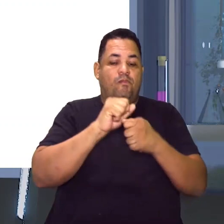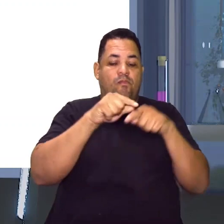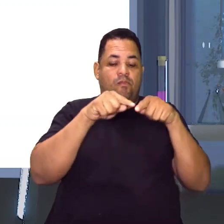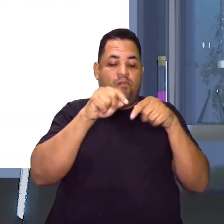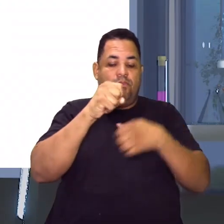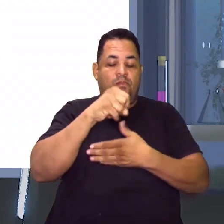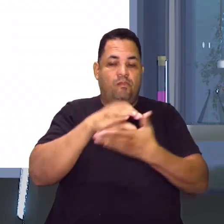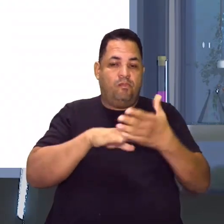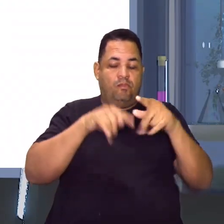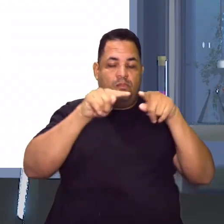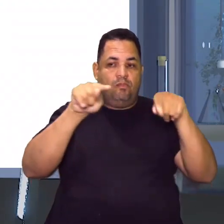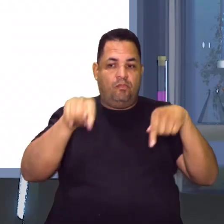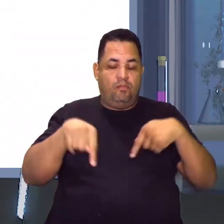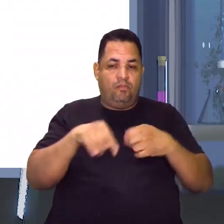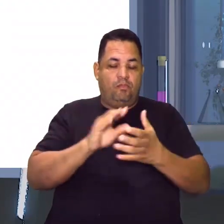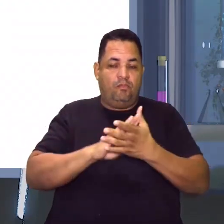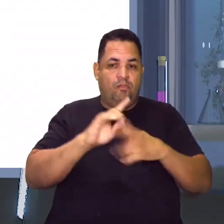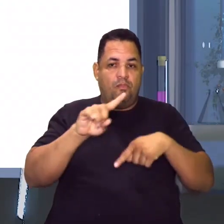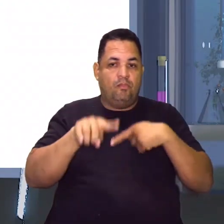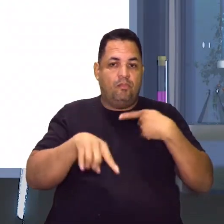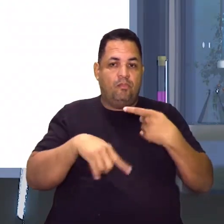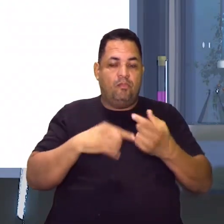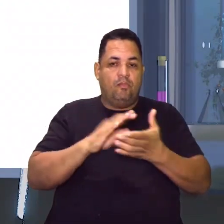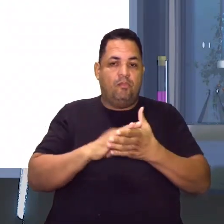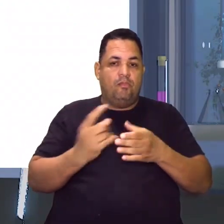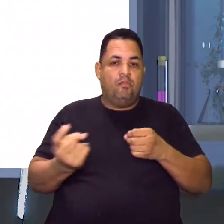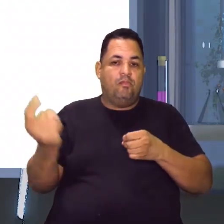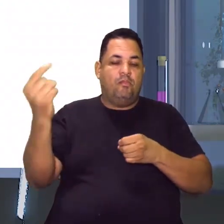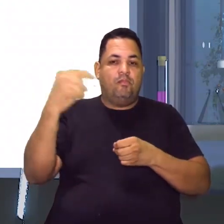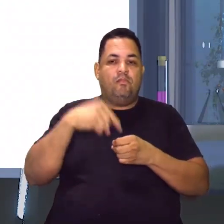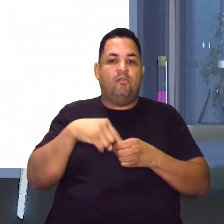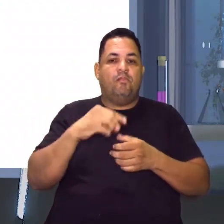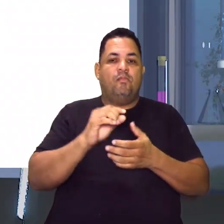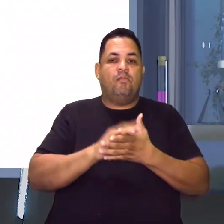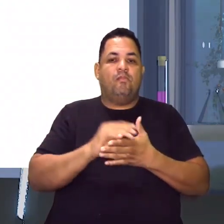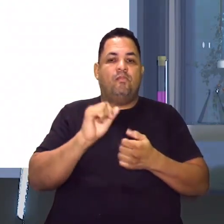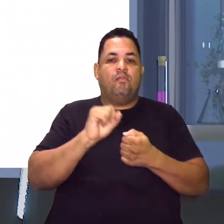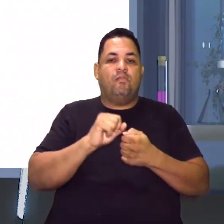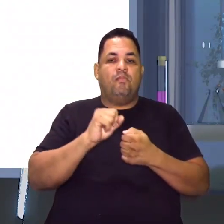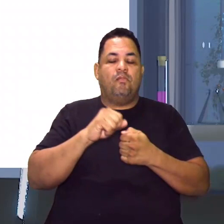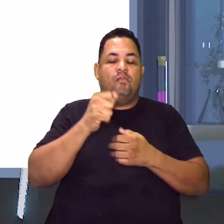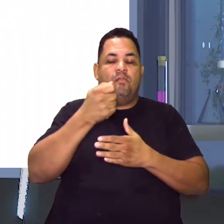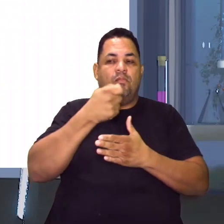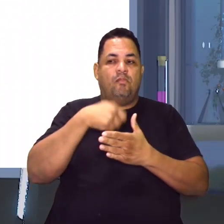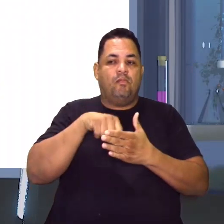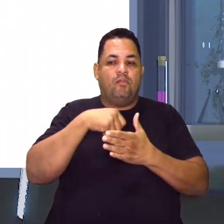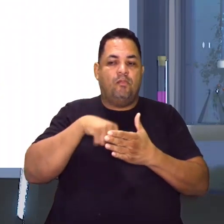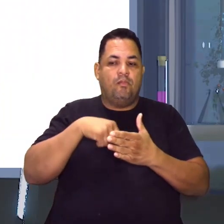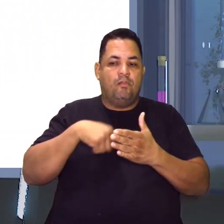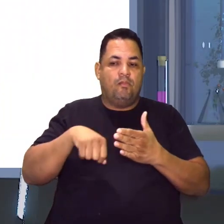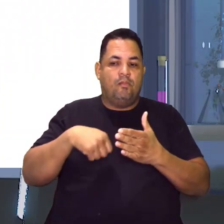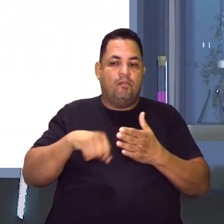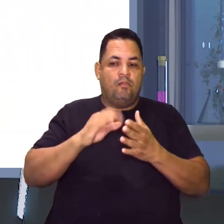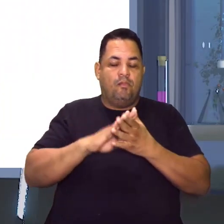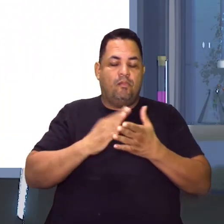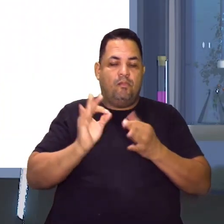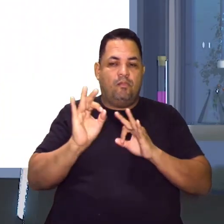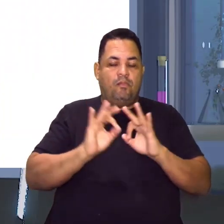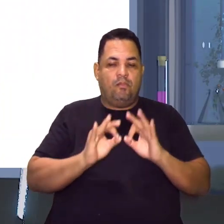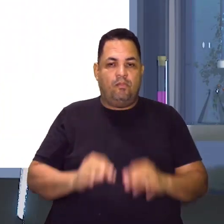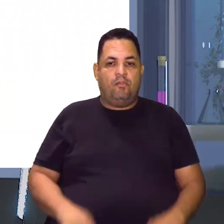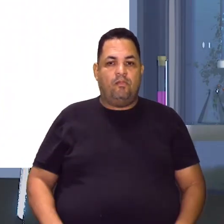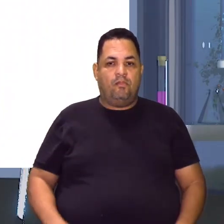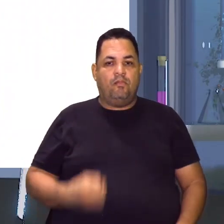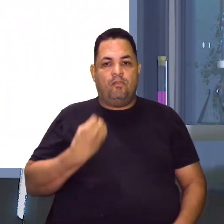sala, na certeza de que, em seguida, voltarei para os devidos comentários,